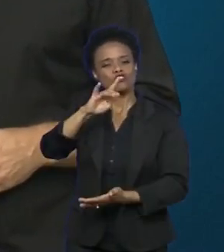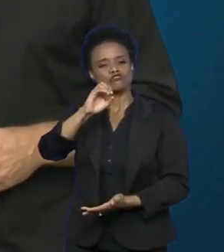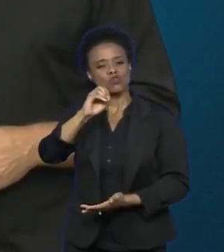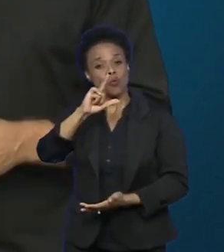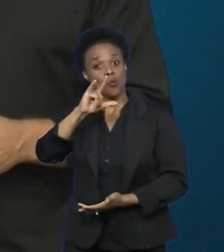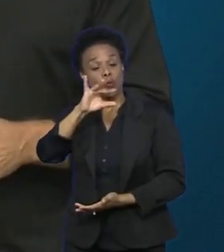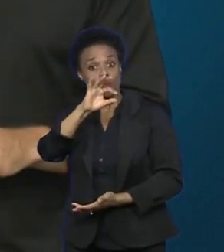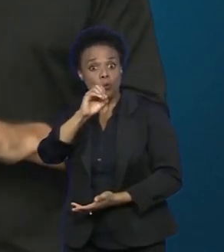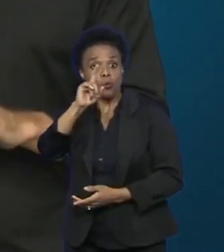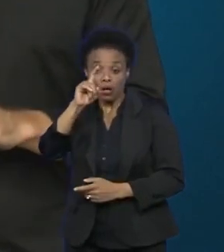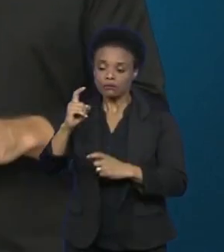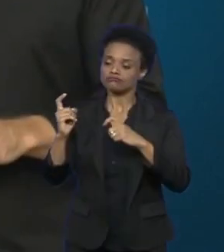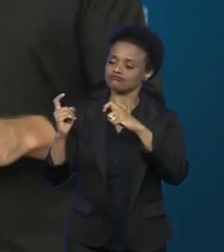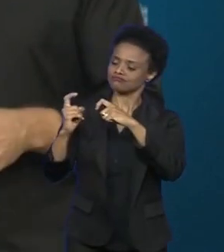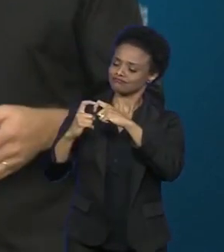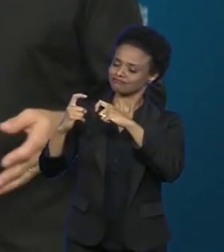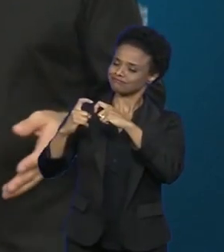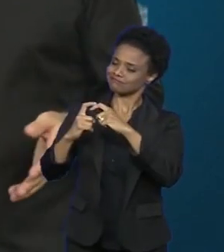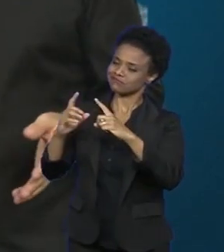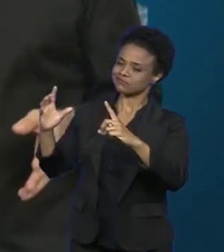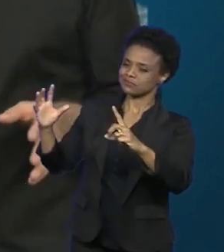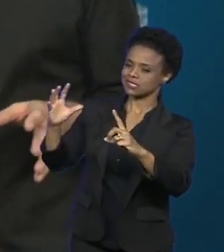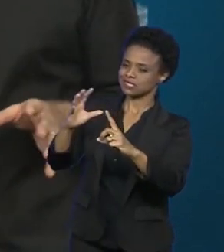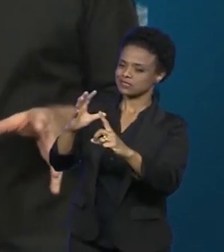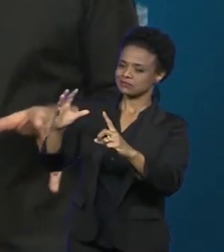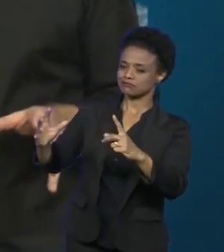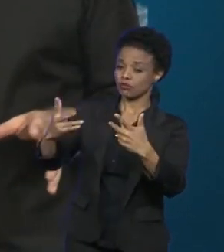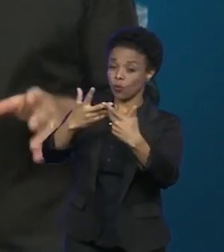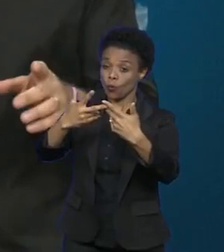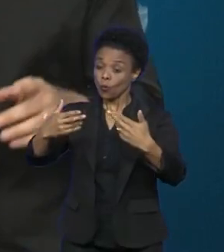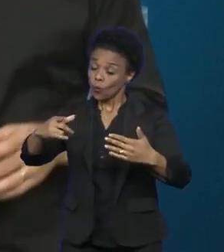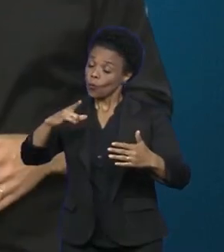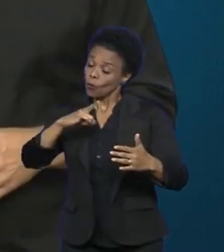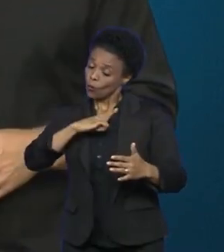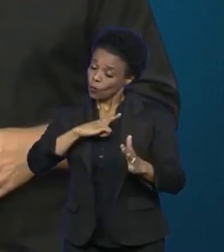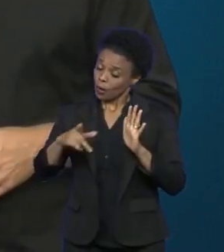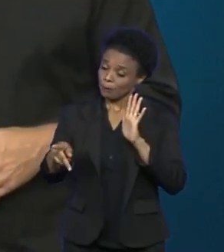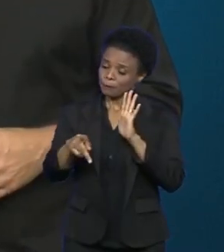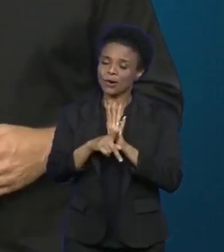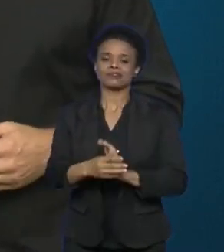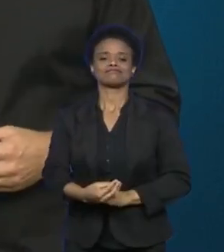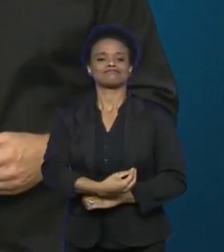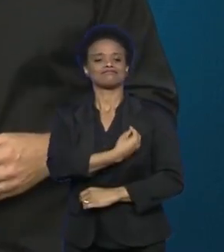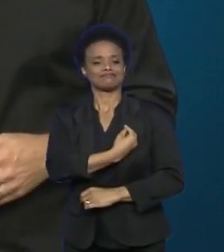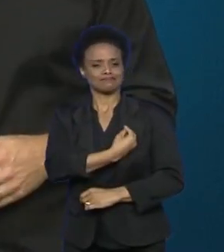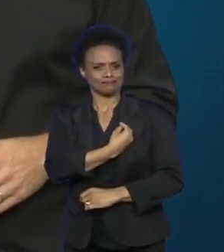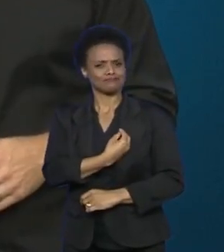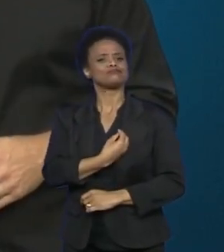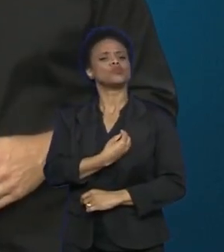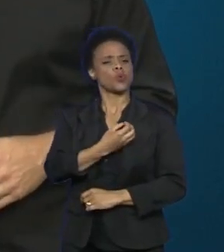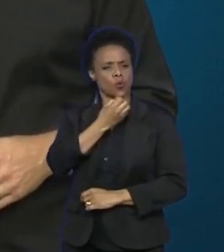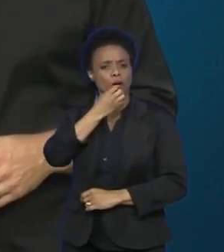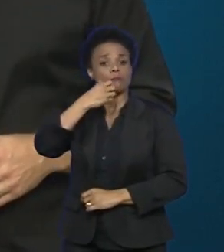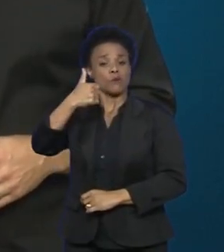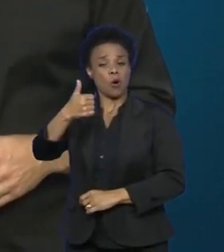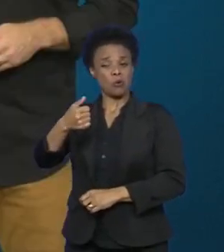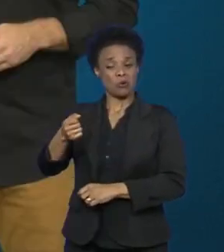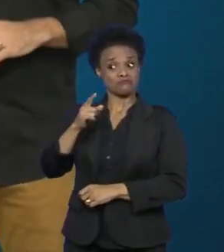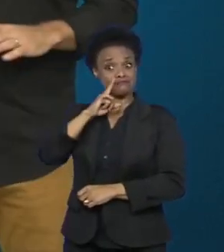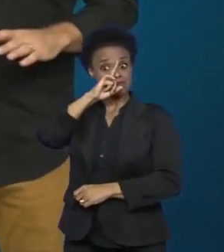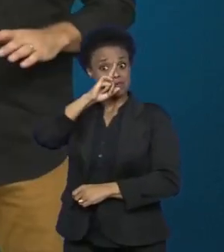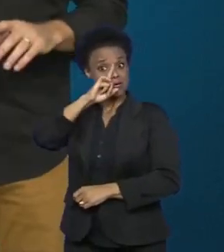medicinal. Ele analisa a influência que um mineral tem sobre uma vida, podendo ser nocivo ou essencial para a sobrevivência